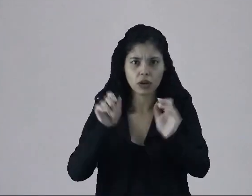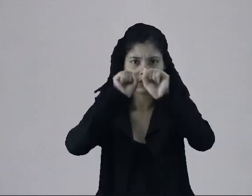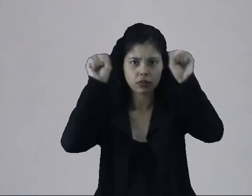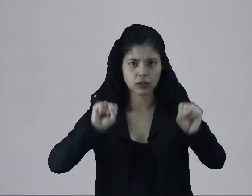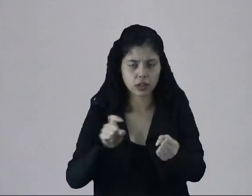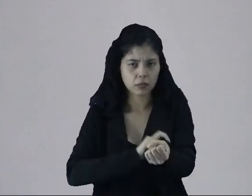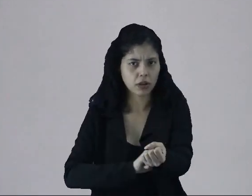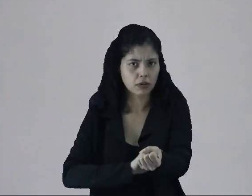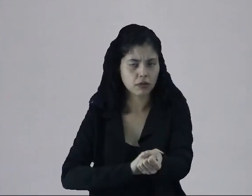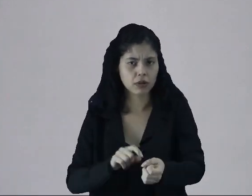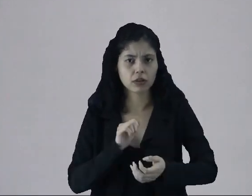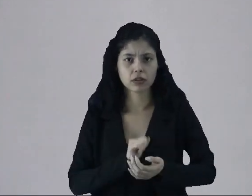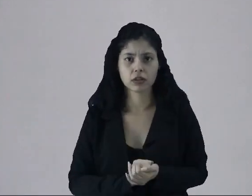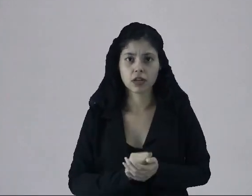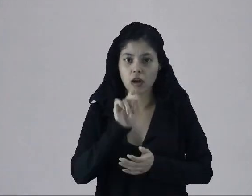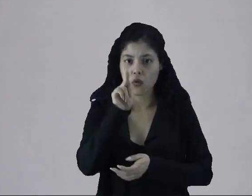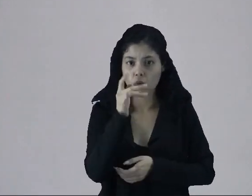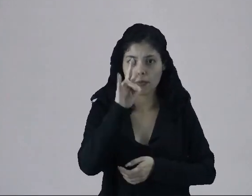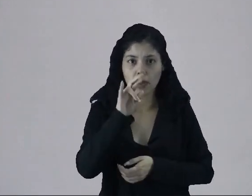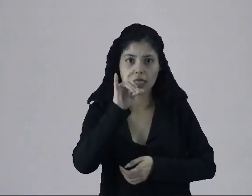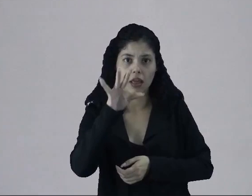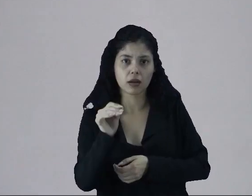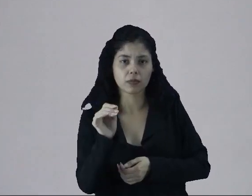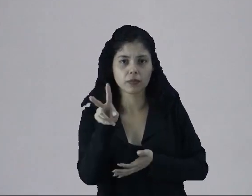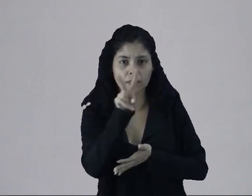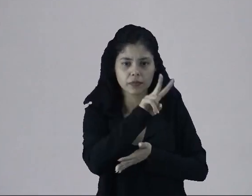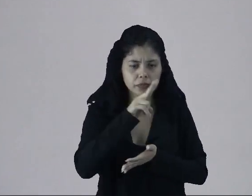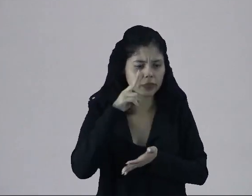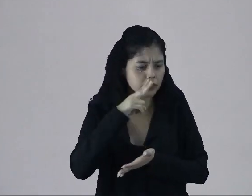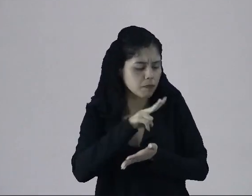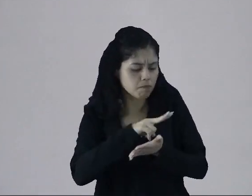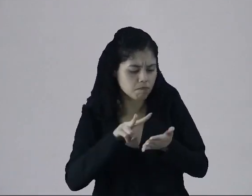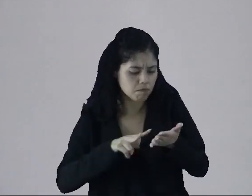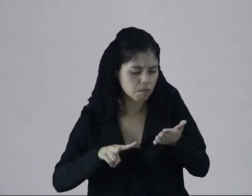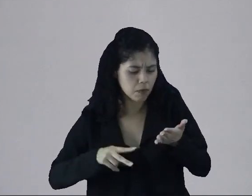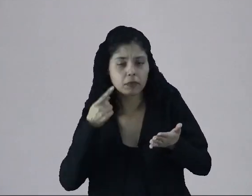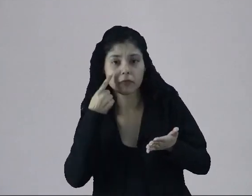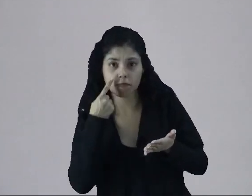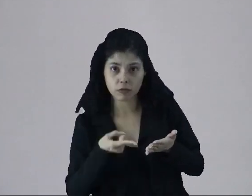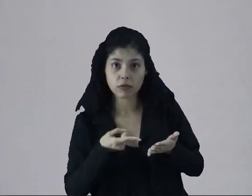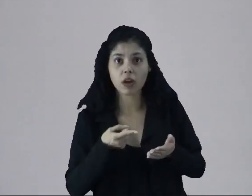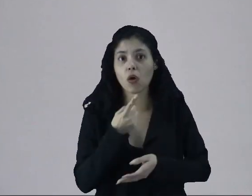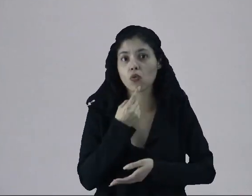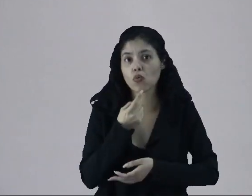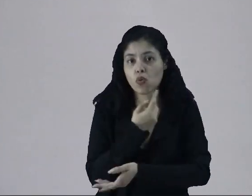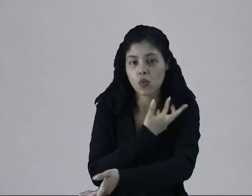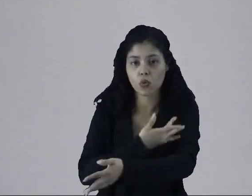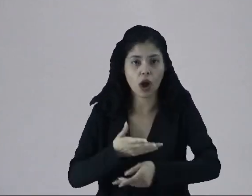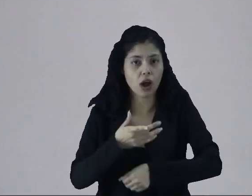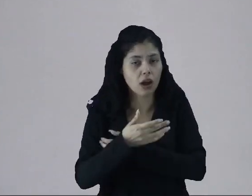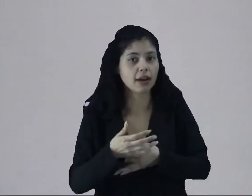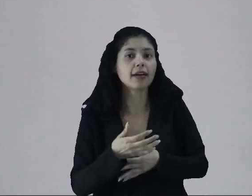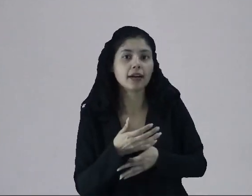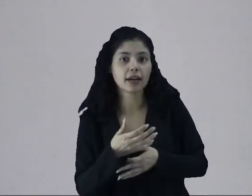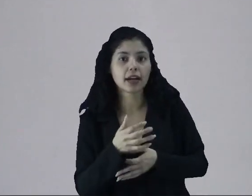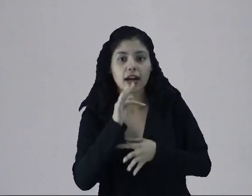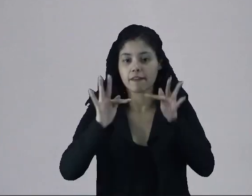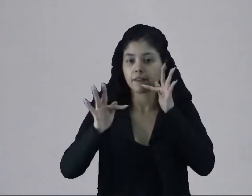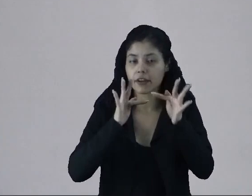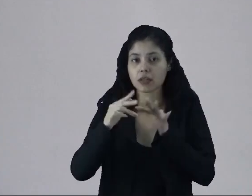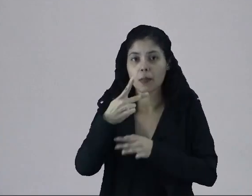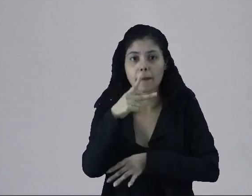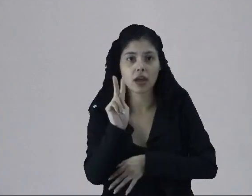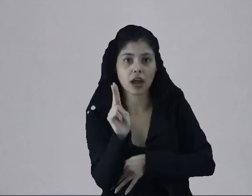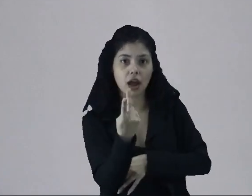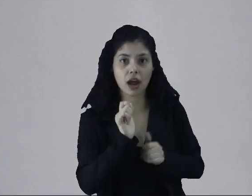especificamente no hipotálamo, e ele vai lendo o teu sangue. Quando o sangue está em atividade física, o pH do sangue